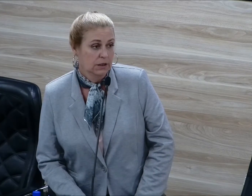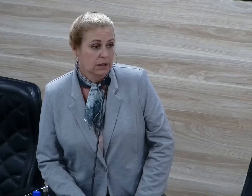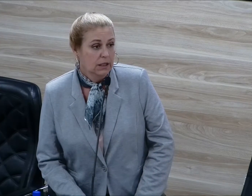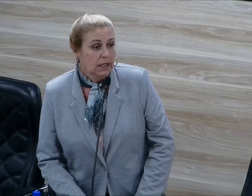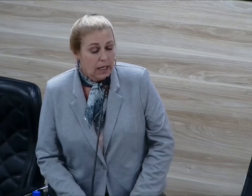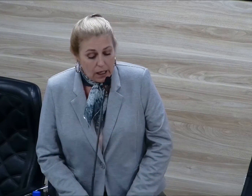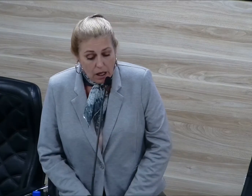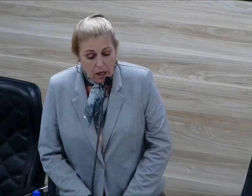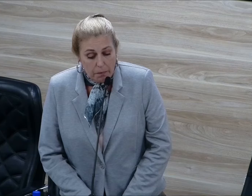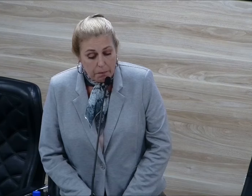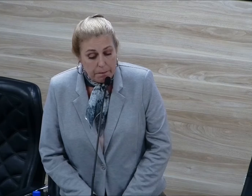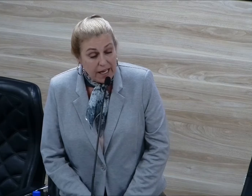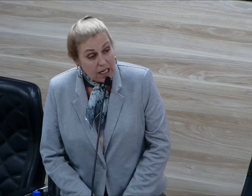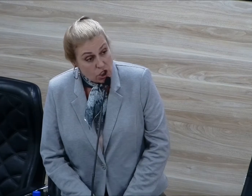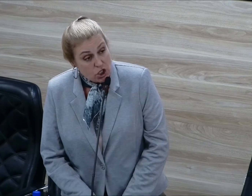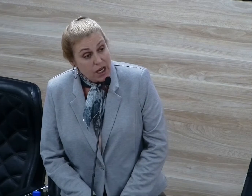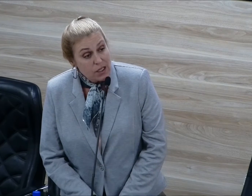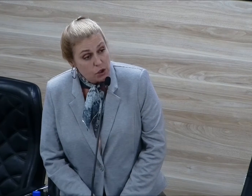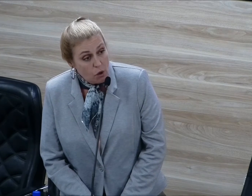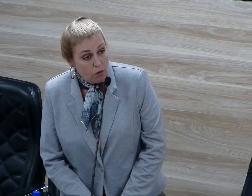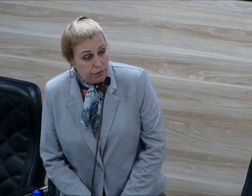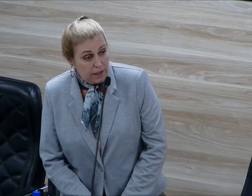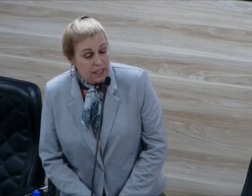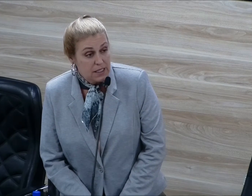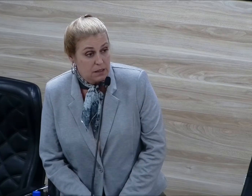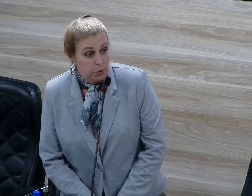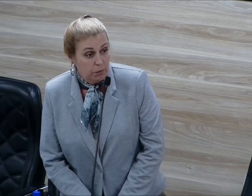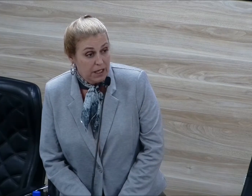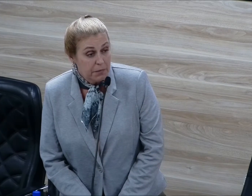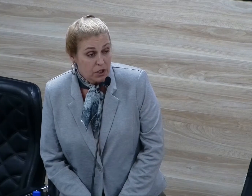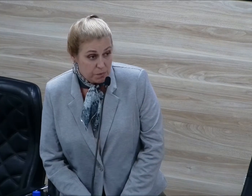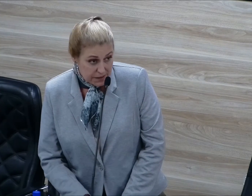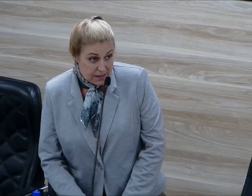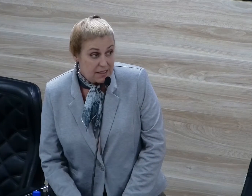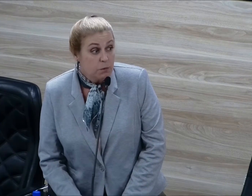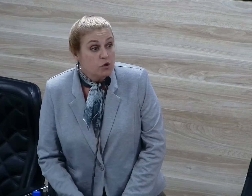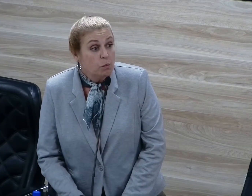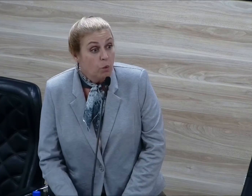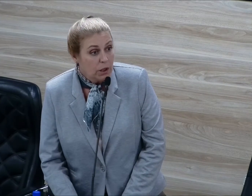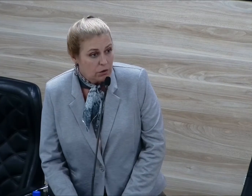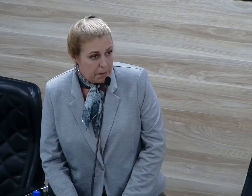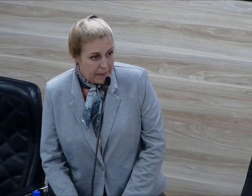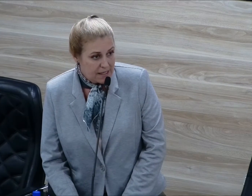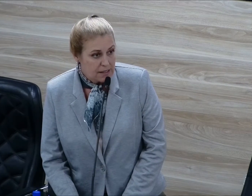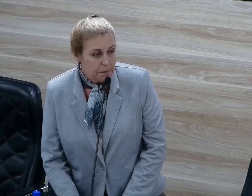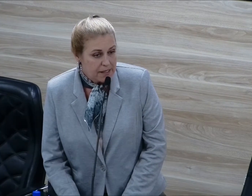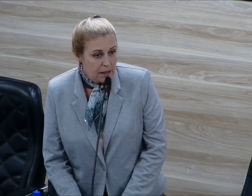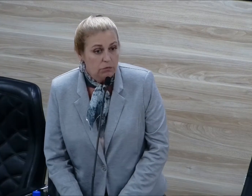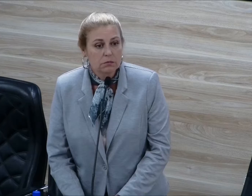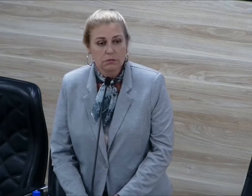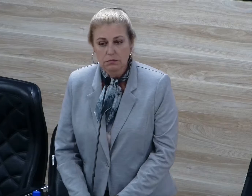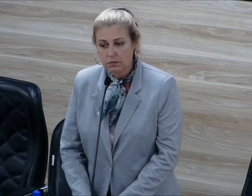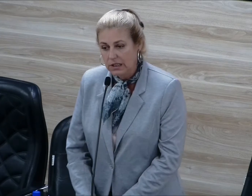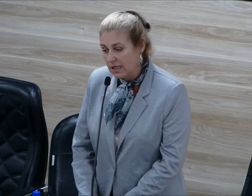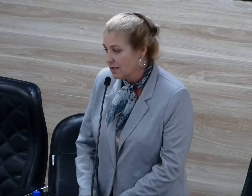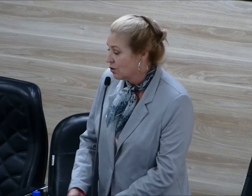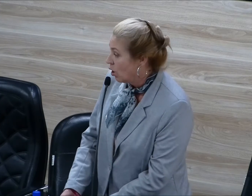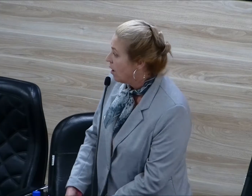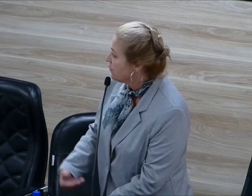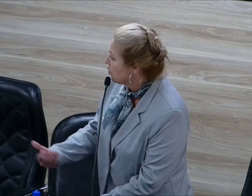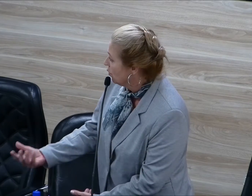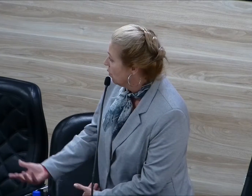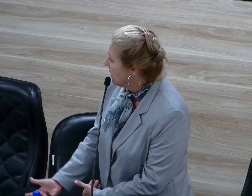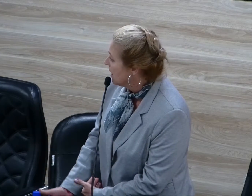inacreditável. Para que a gente resolva esse problema, nós precisamos muito da participação